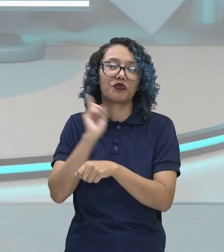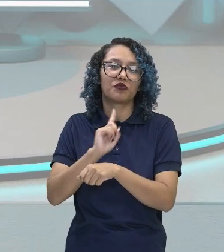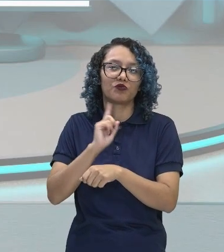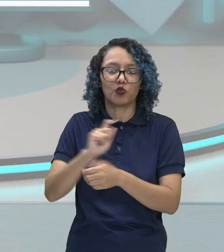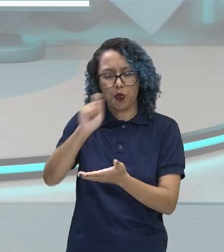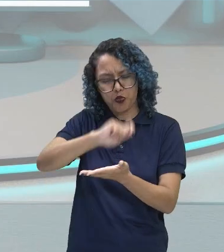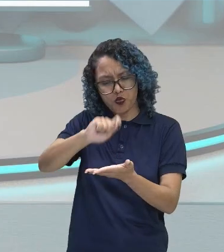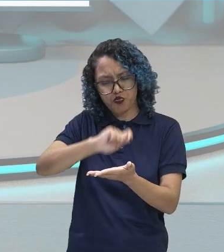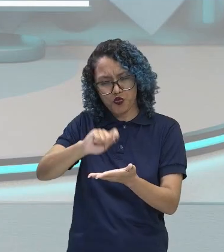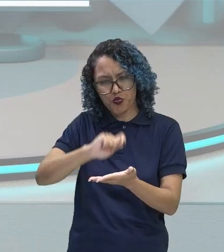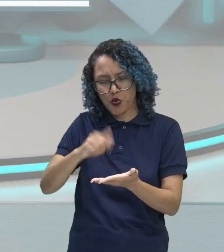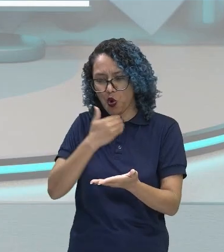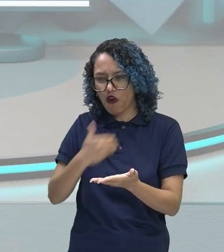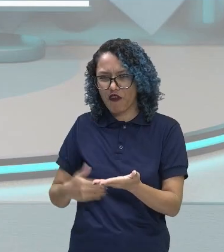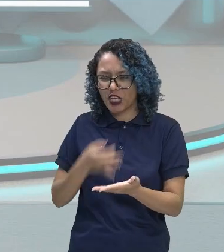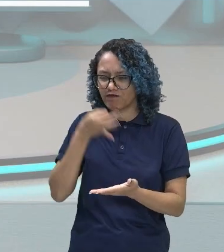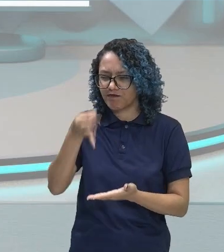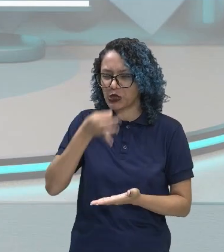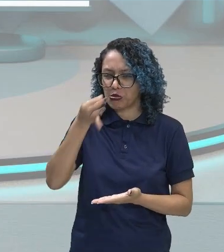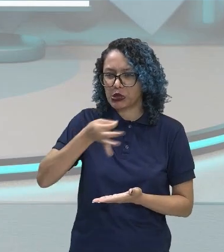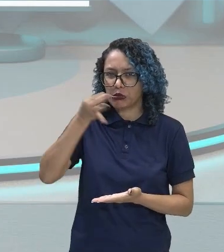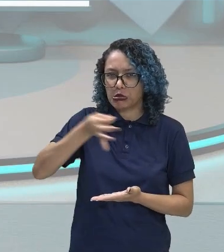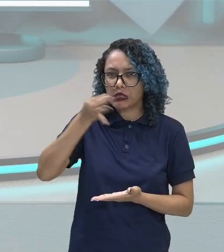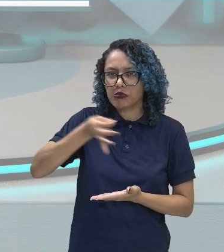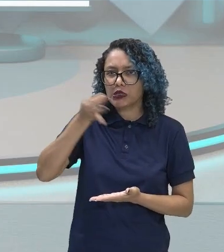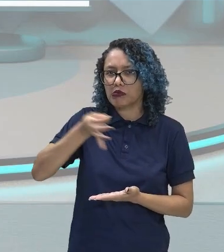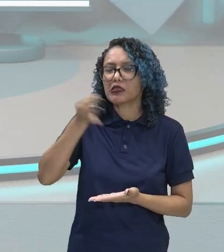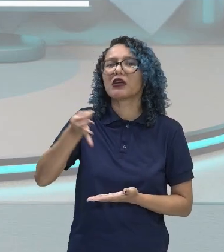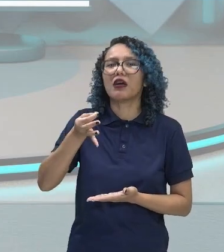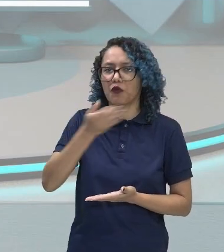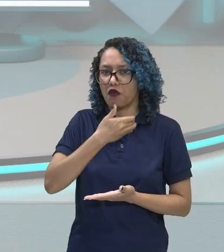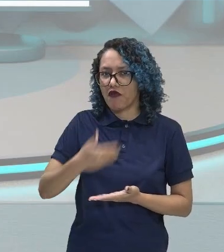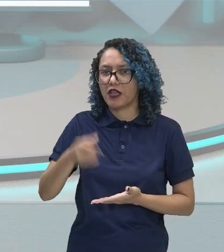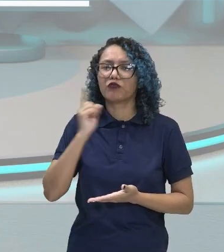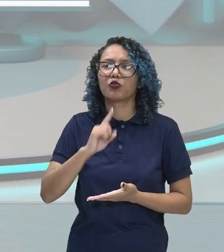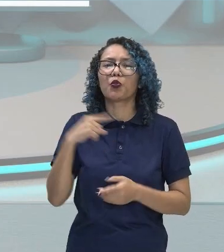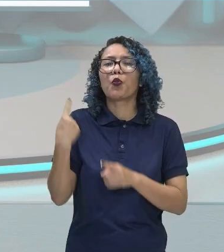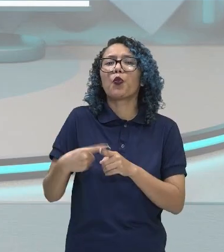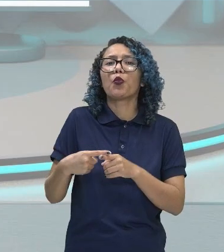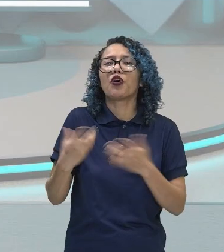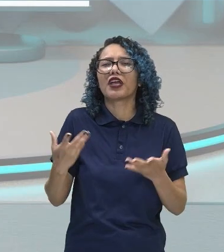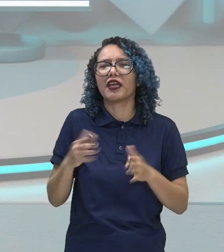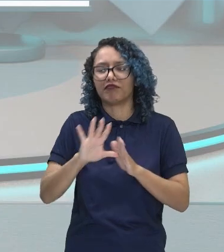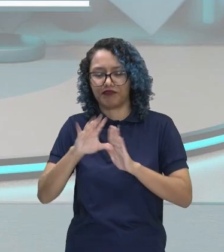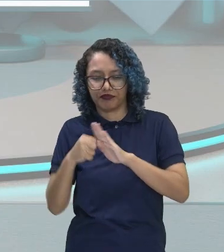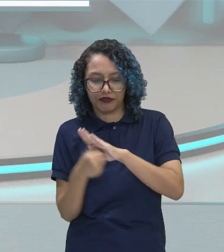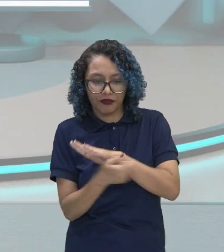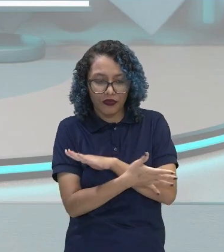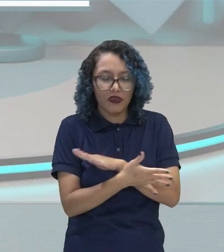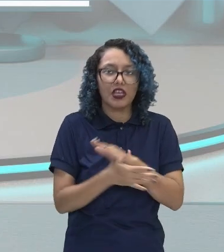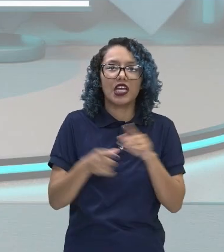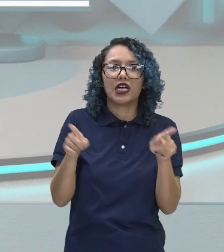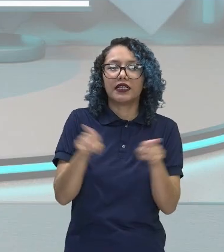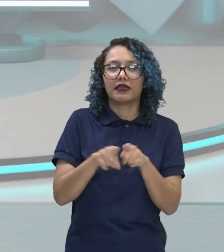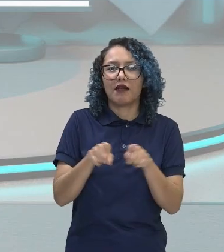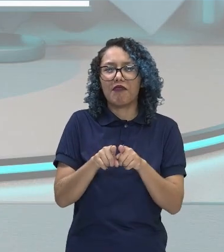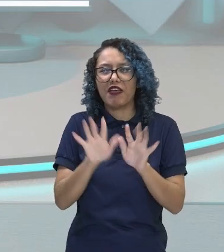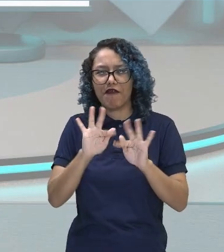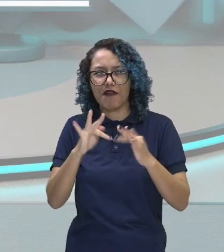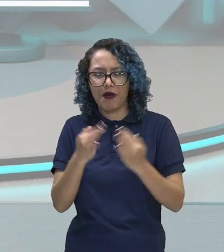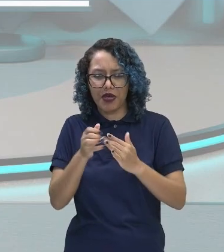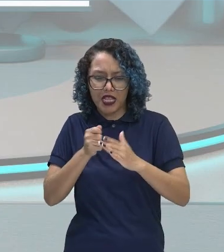criticando o próprio governo de lá de Minas Gerais, porque havia muita corrupção, havia muito